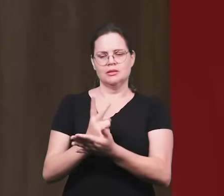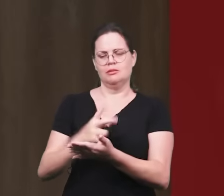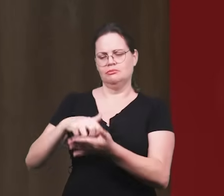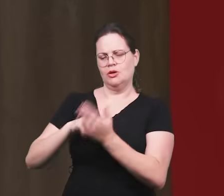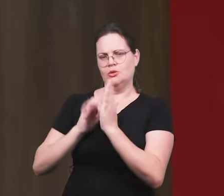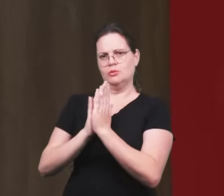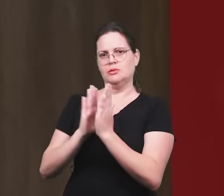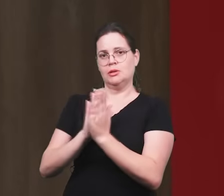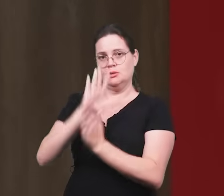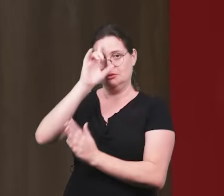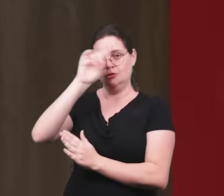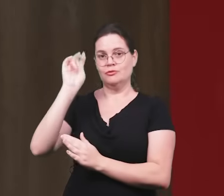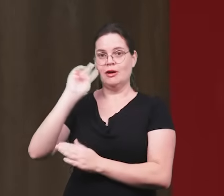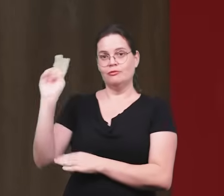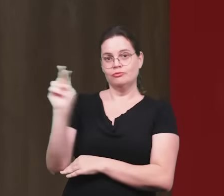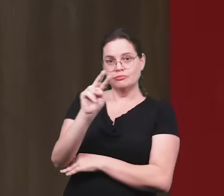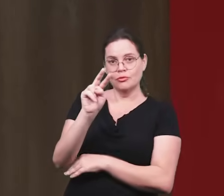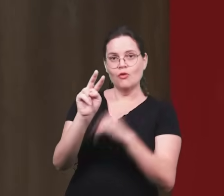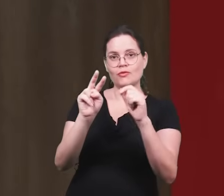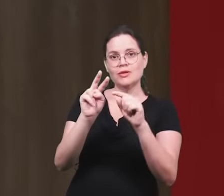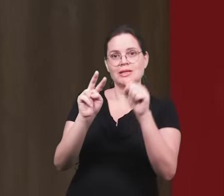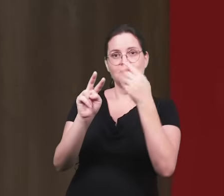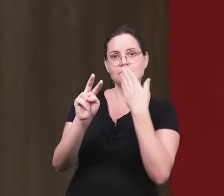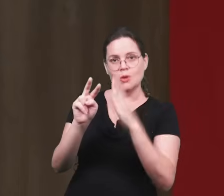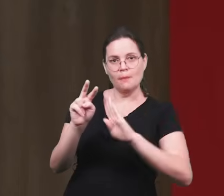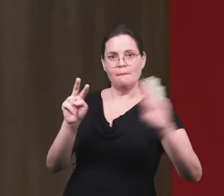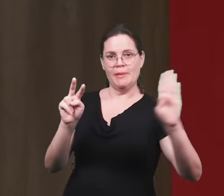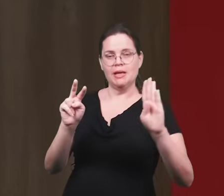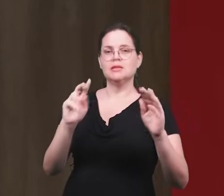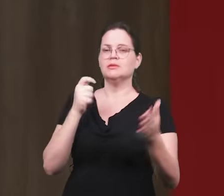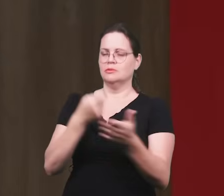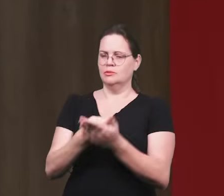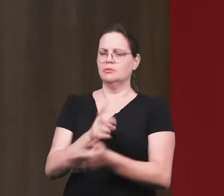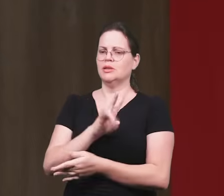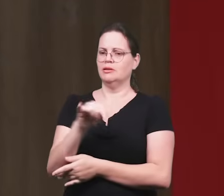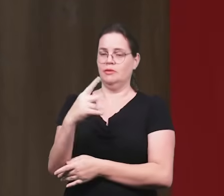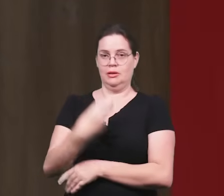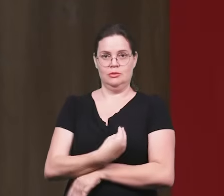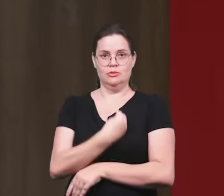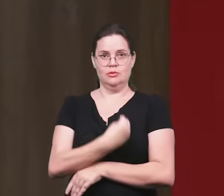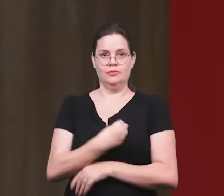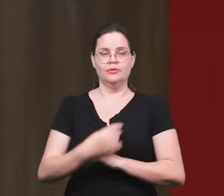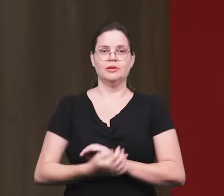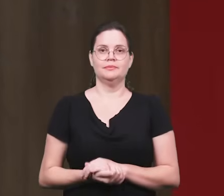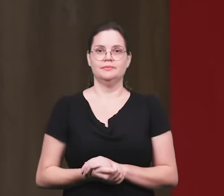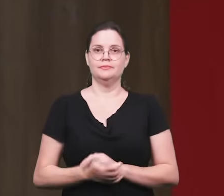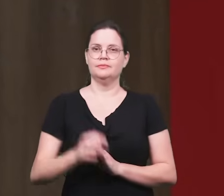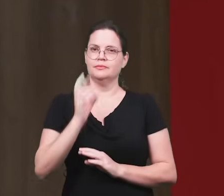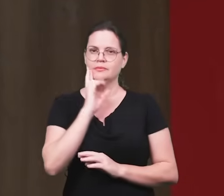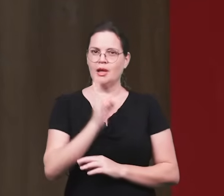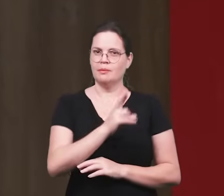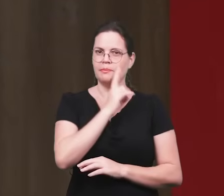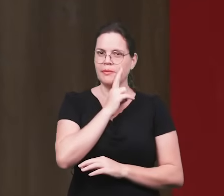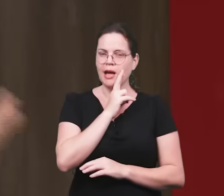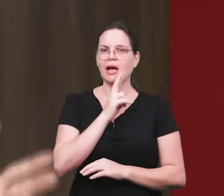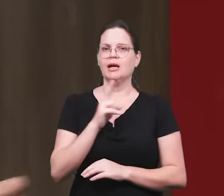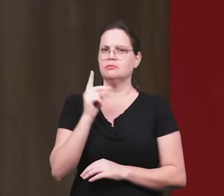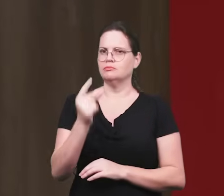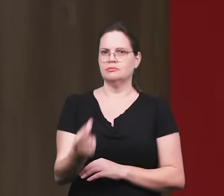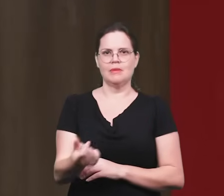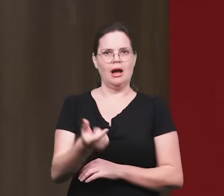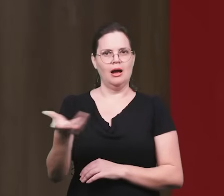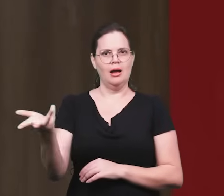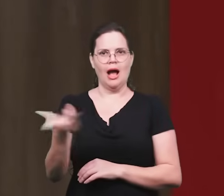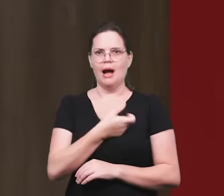que Deus vai te encontrar e a promessa que você está esperando vai se cumprir na sua vida. Rebeca parte com aquela prontidão que a